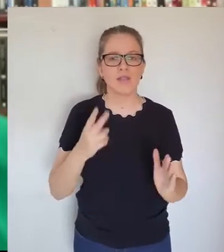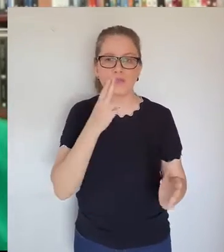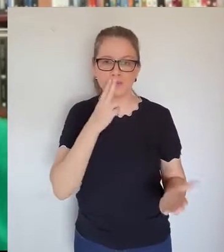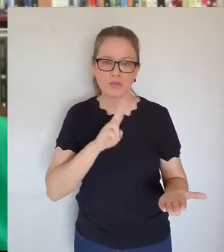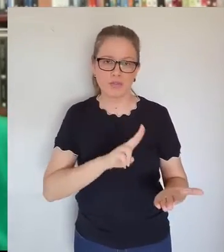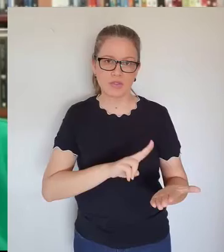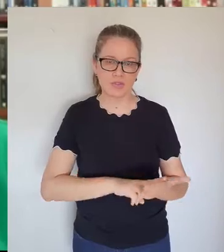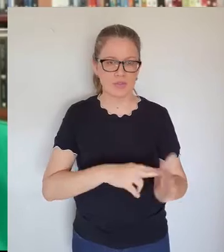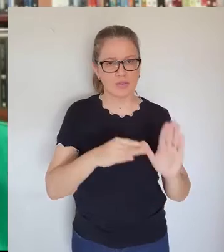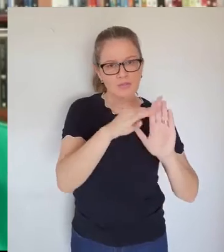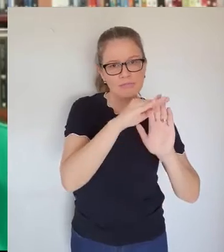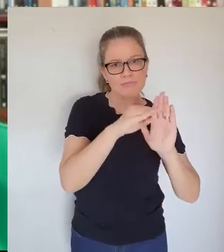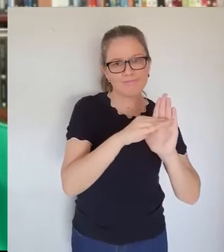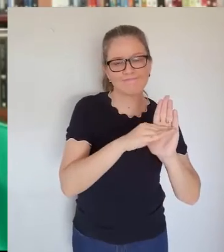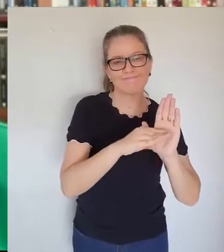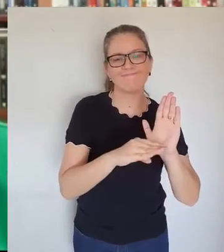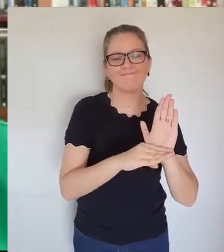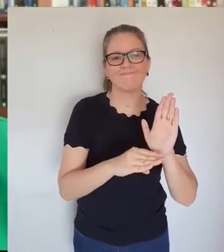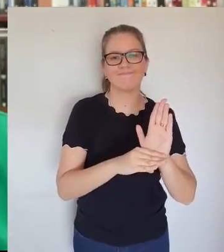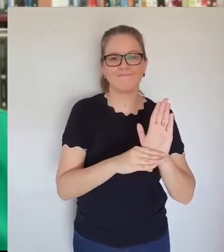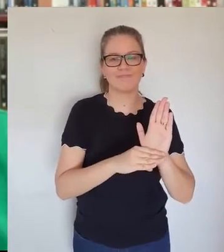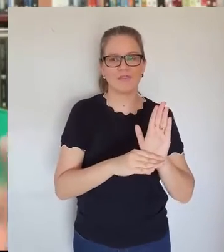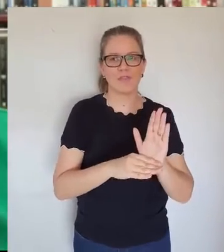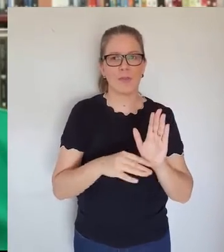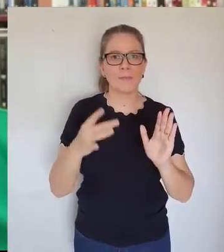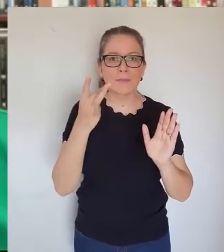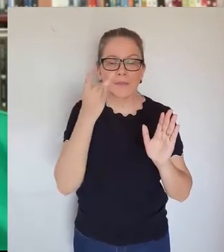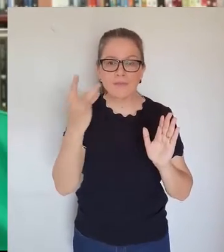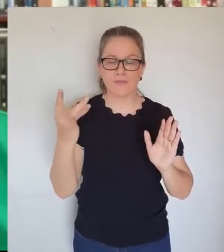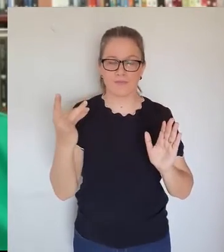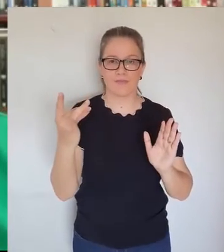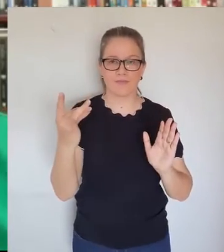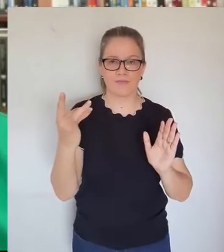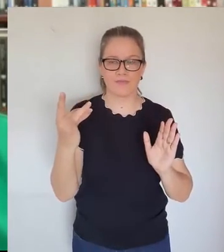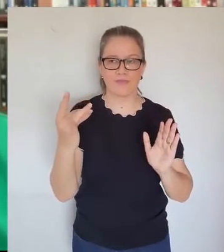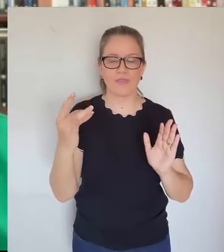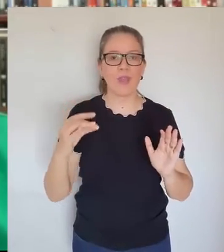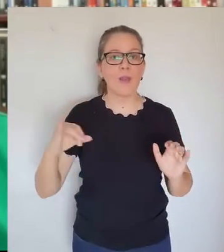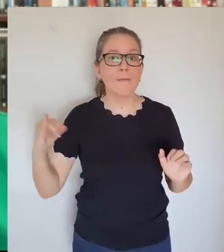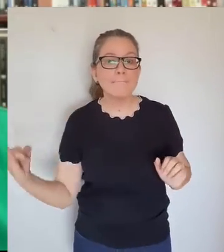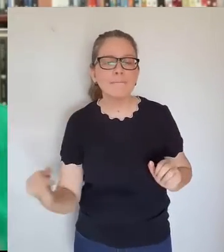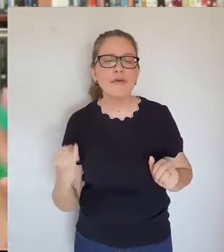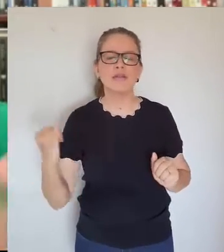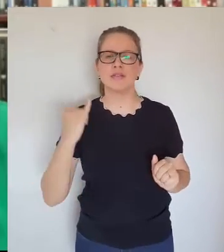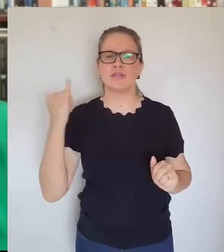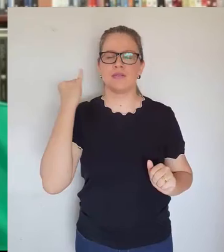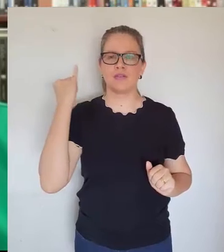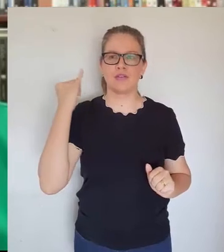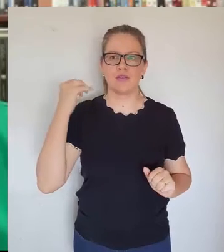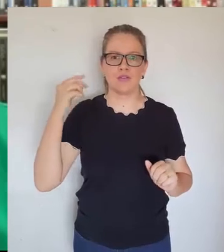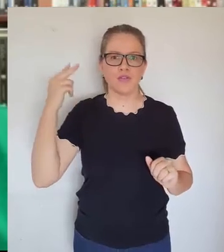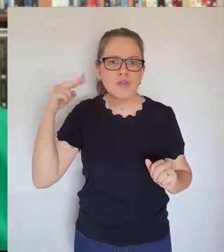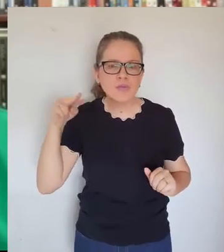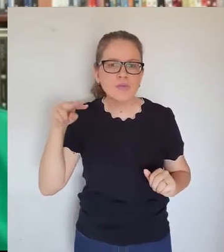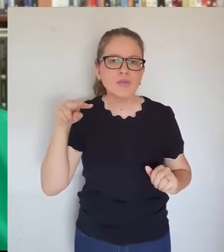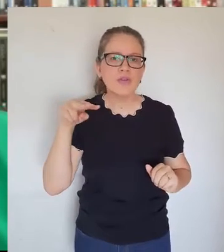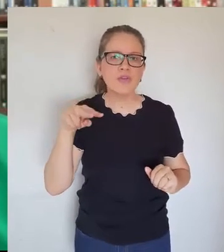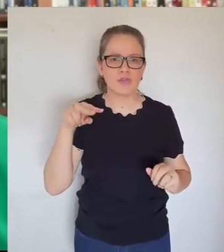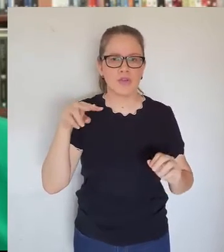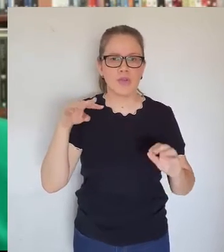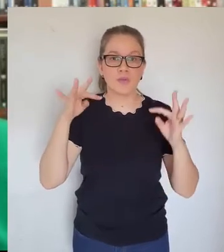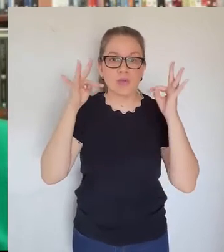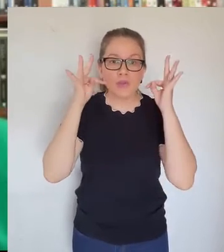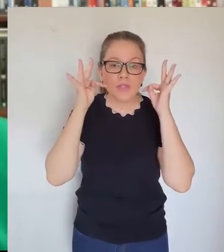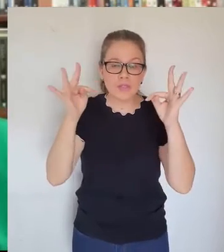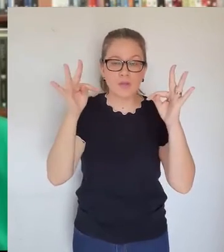sua carta com algumas recomendações. Então, gostaria de chamar a atenção dos irmãos para isso. Mas o mais importante é observarmos